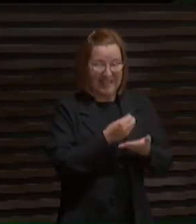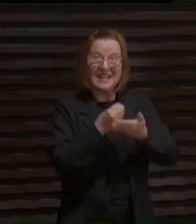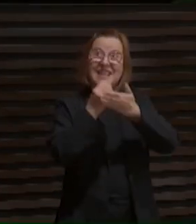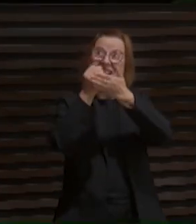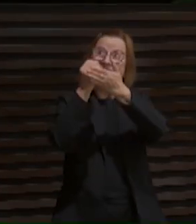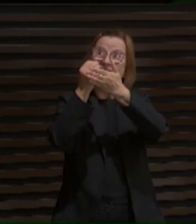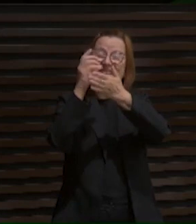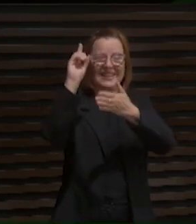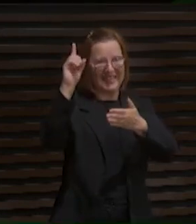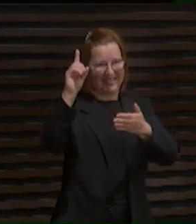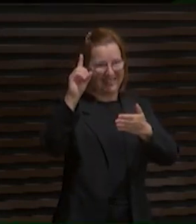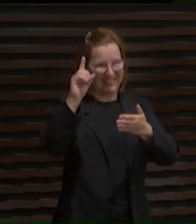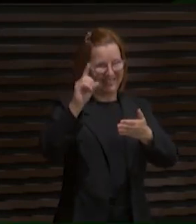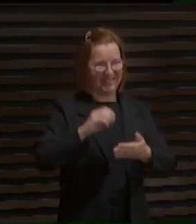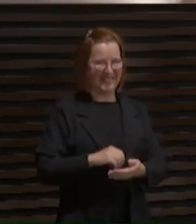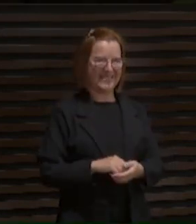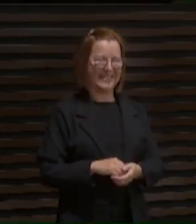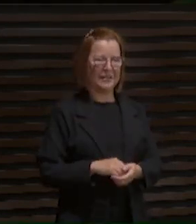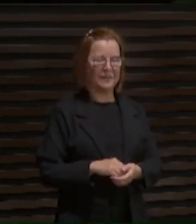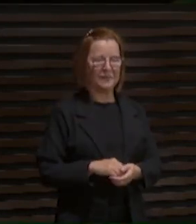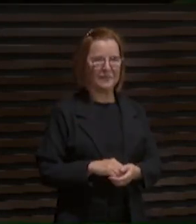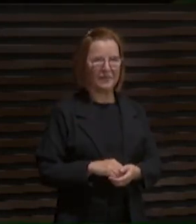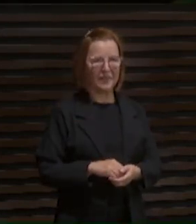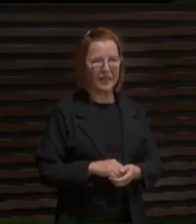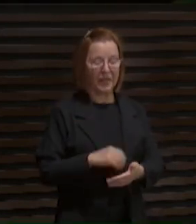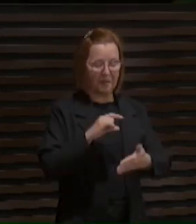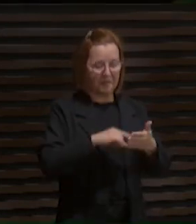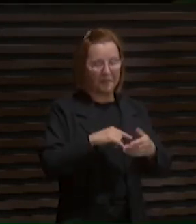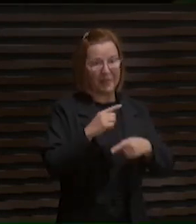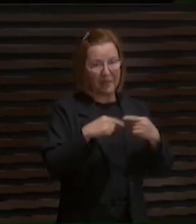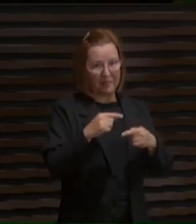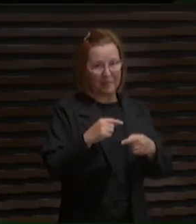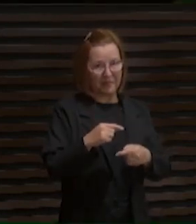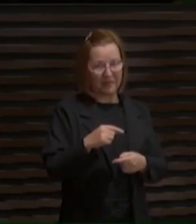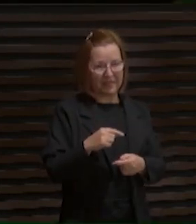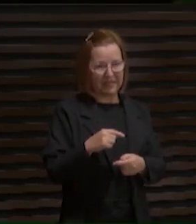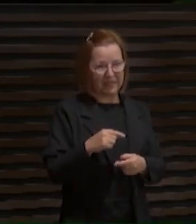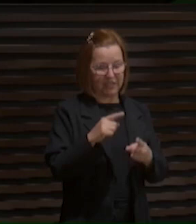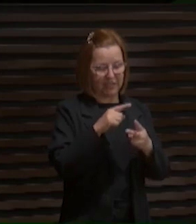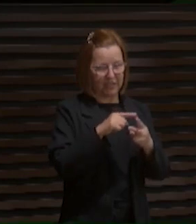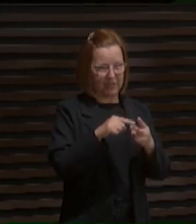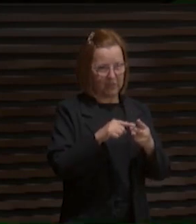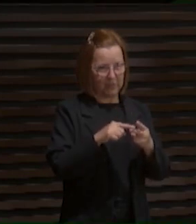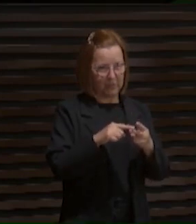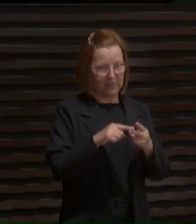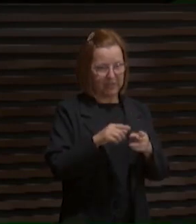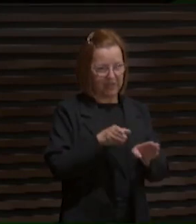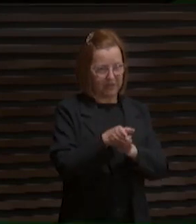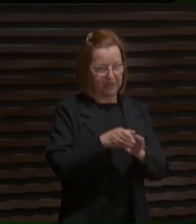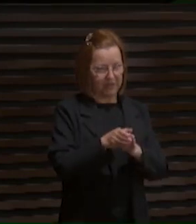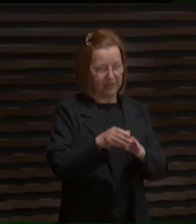seus membros. Vocês viram isso? No boletim. Depois de 2 instruções negativas, o apóstolo